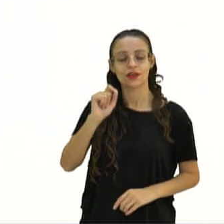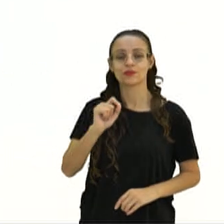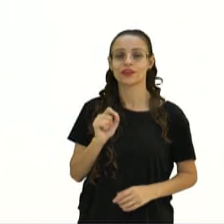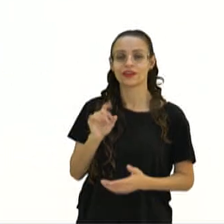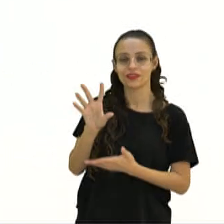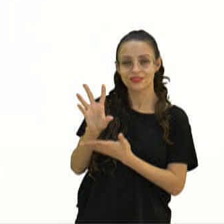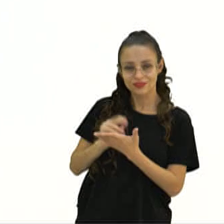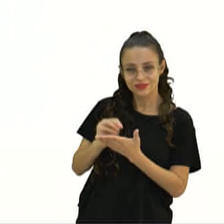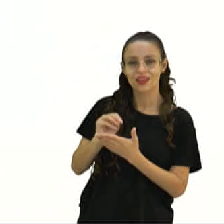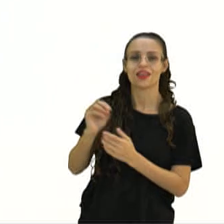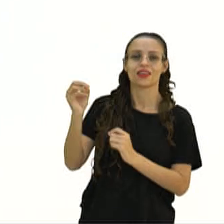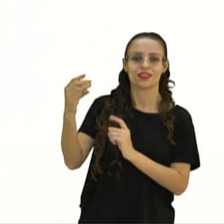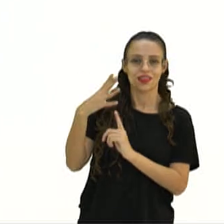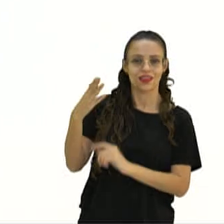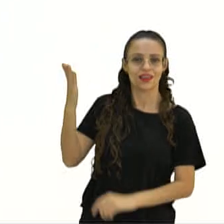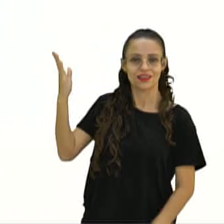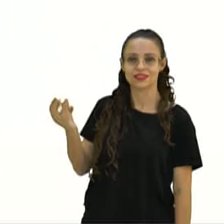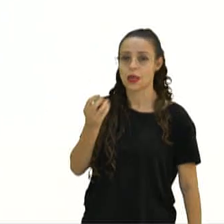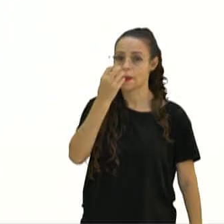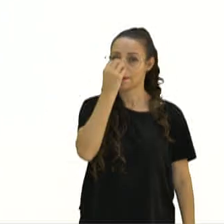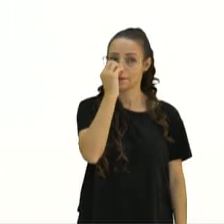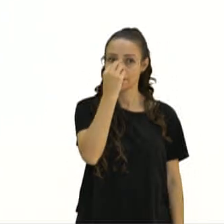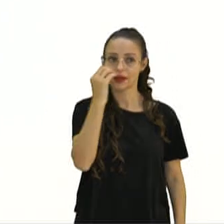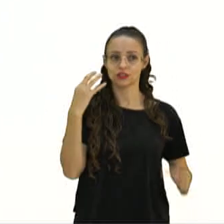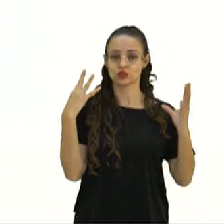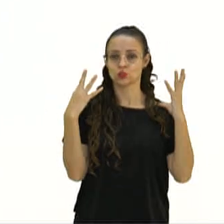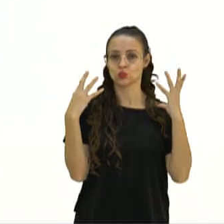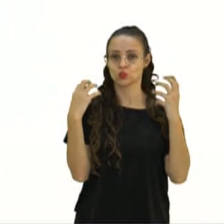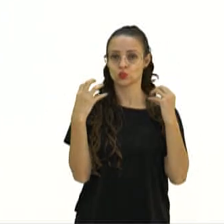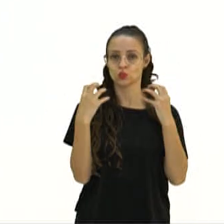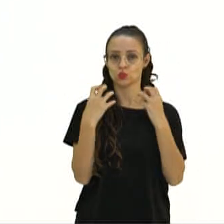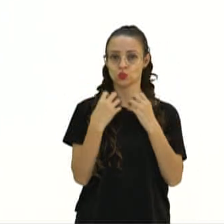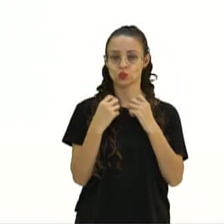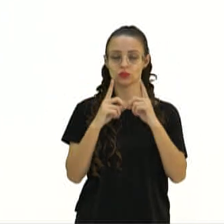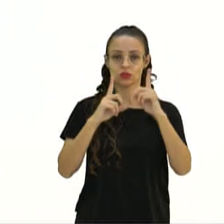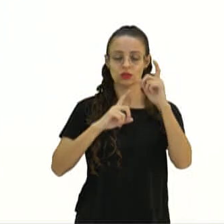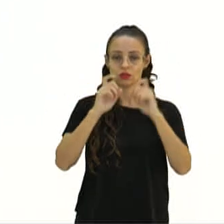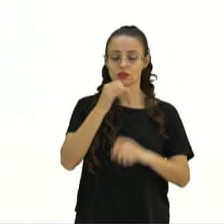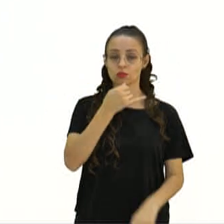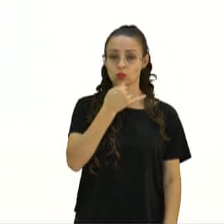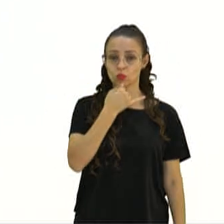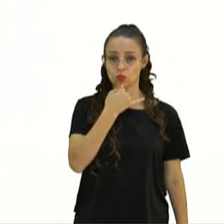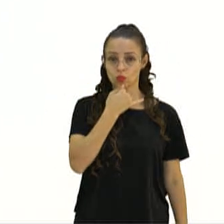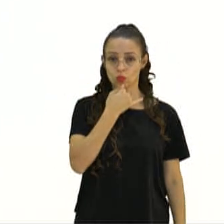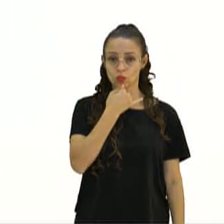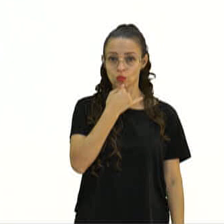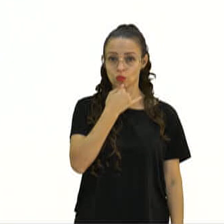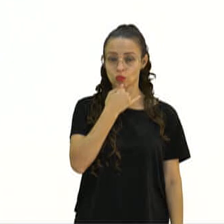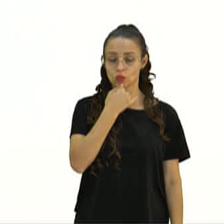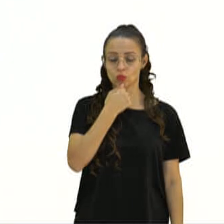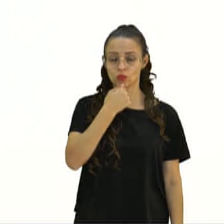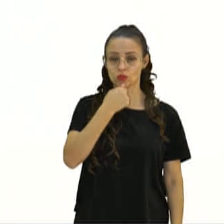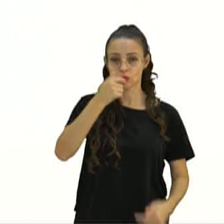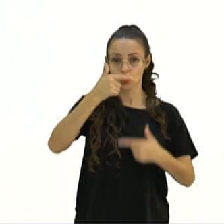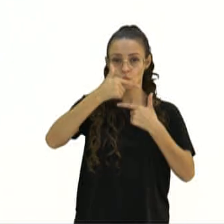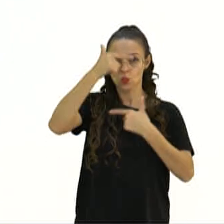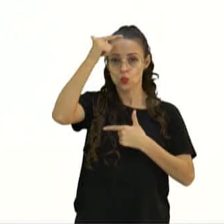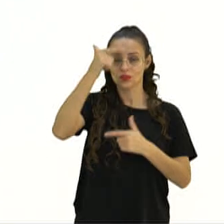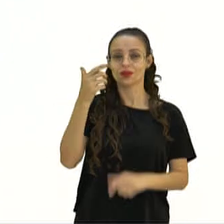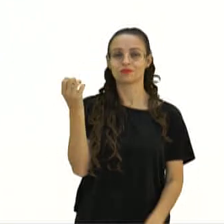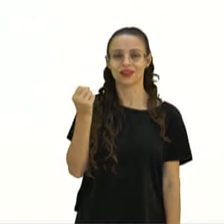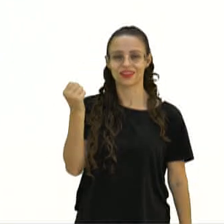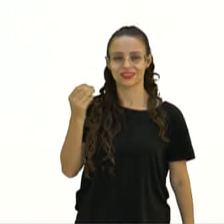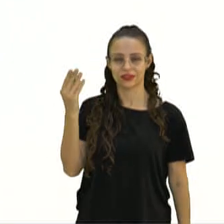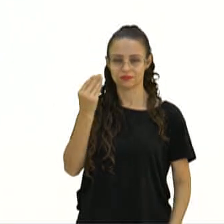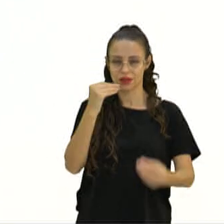se dá no Pierrot, né, que é este palhaço ali de semblante, de expressão triste, né, com maquiagem branca, né? Então,